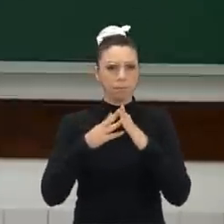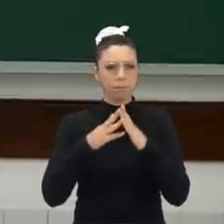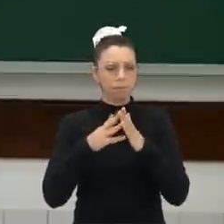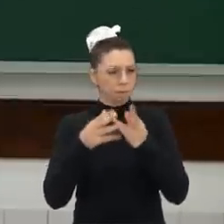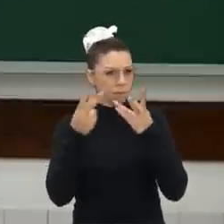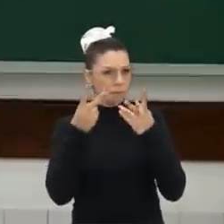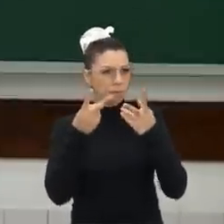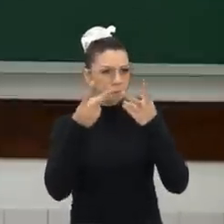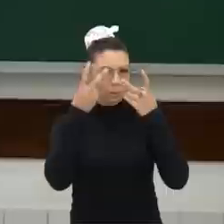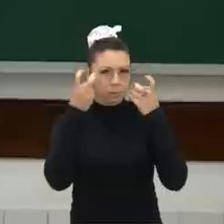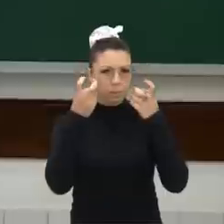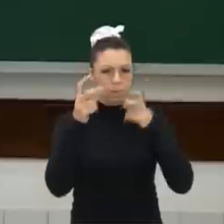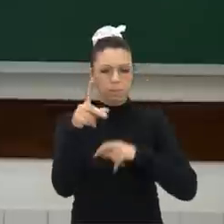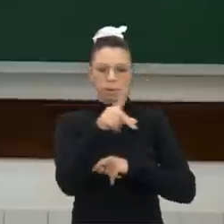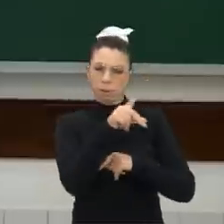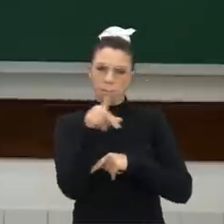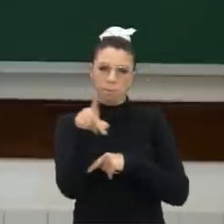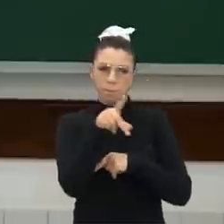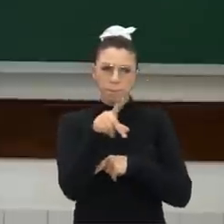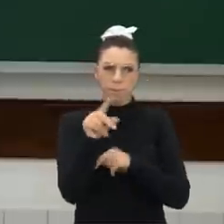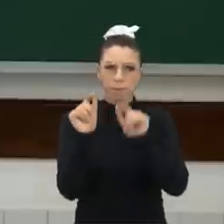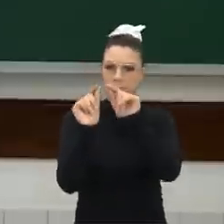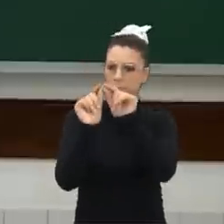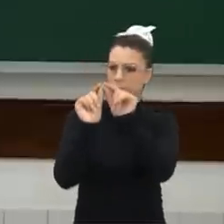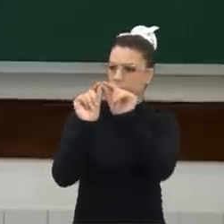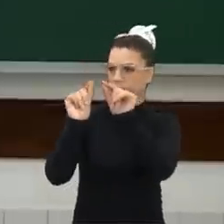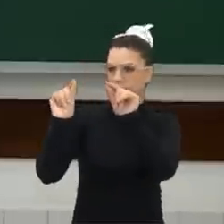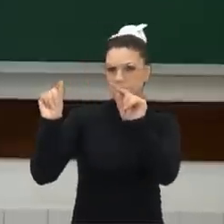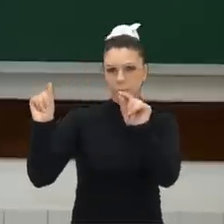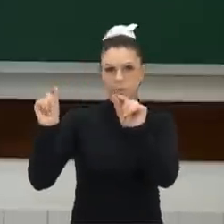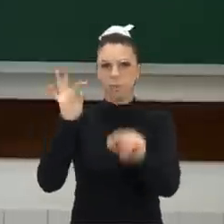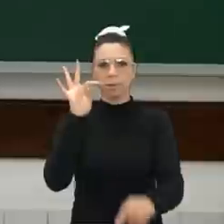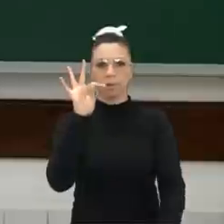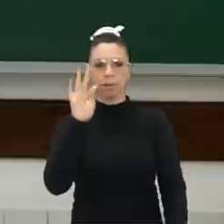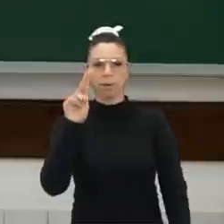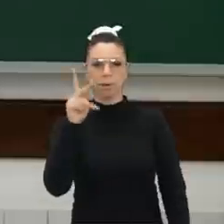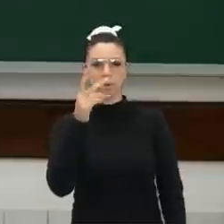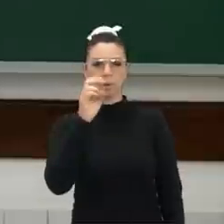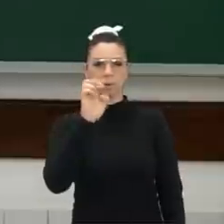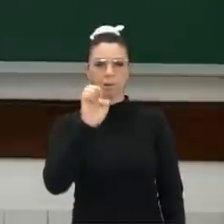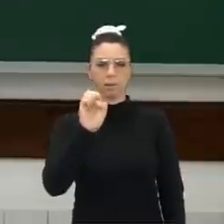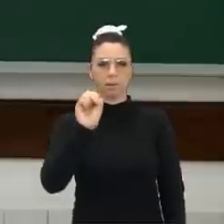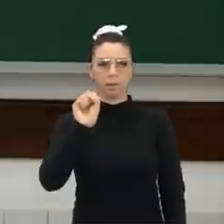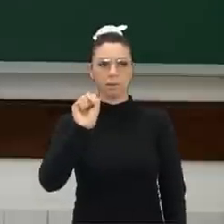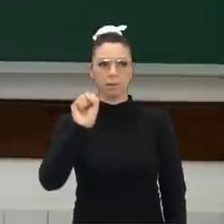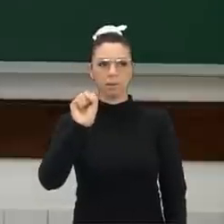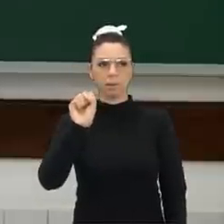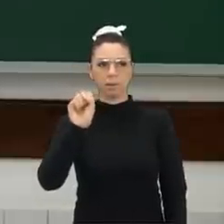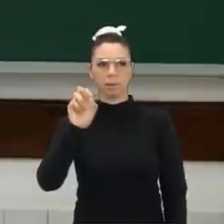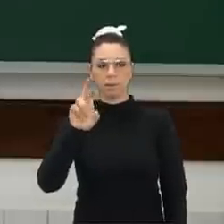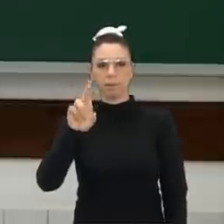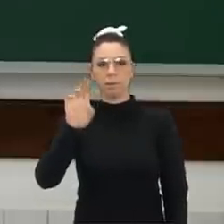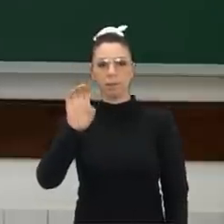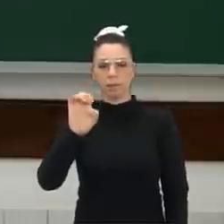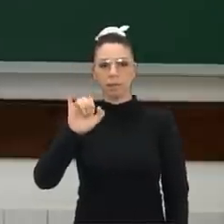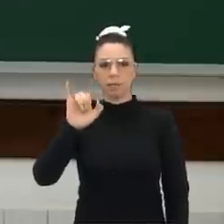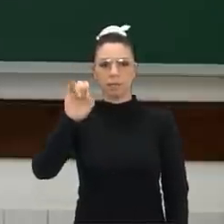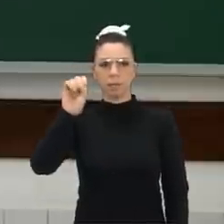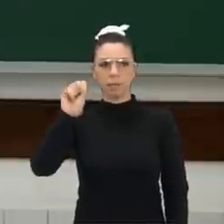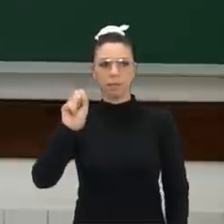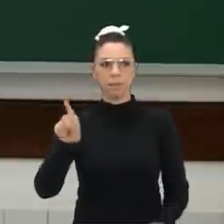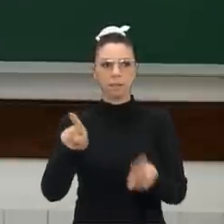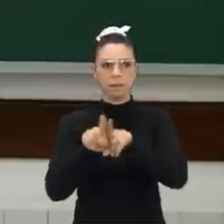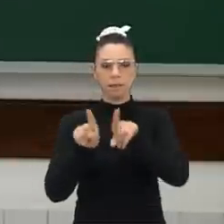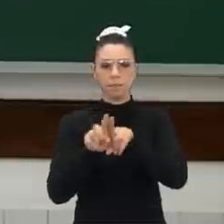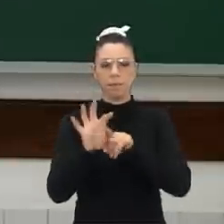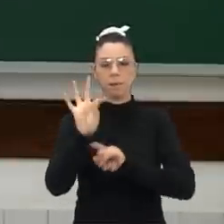deixou sublinhado o there is e o there are, que é o nosso conteúdo de hoje. Mas nesse primeiro momento,